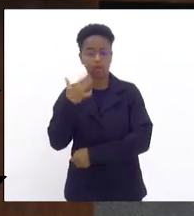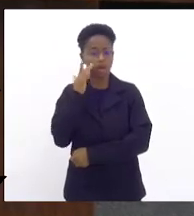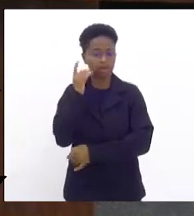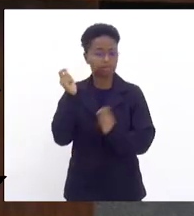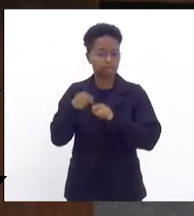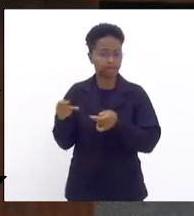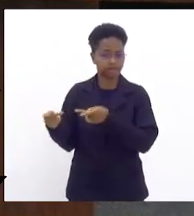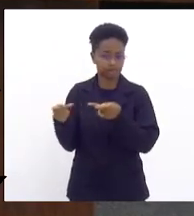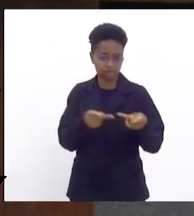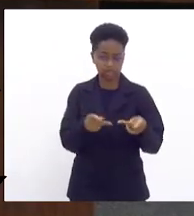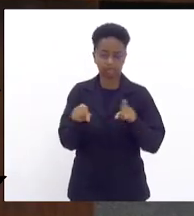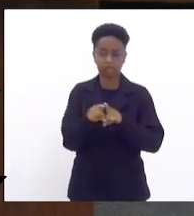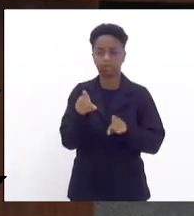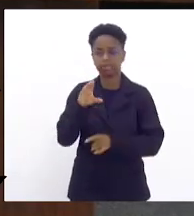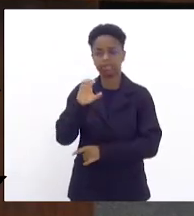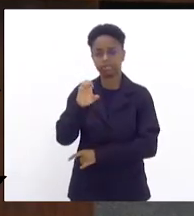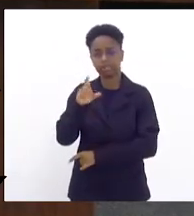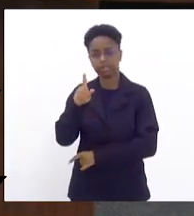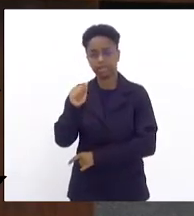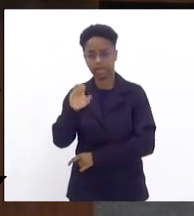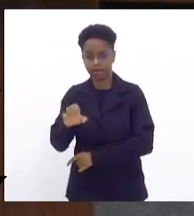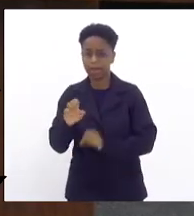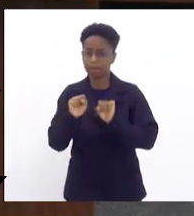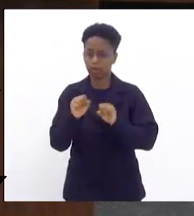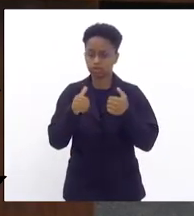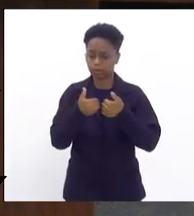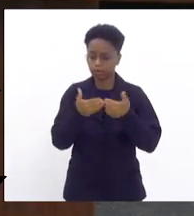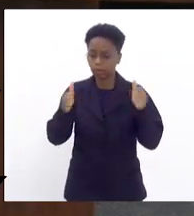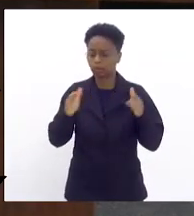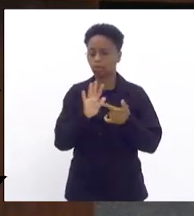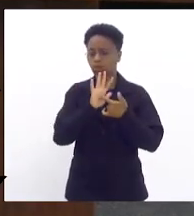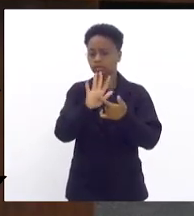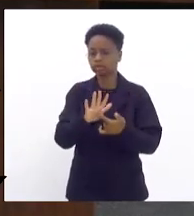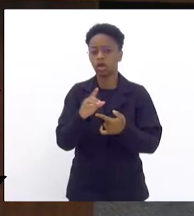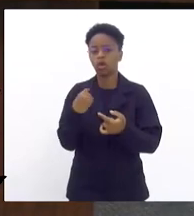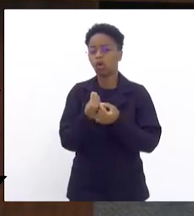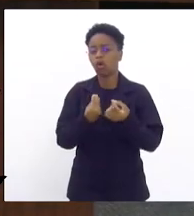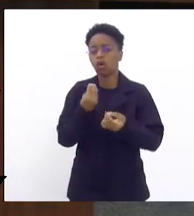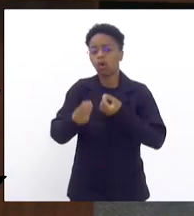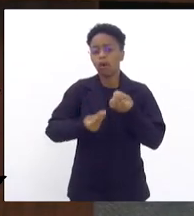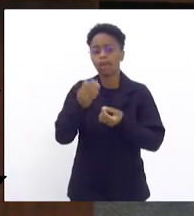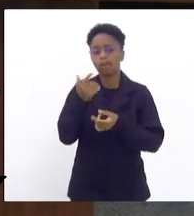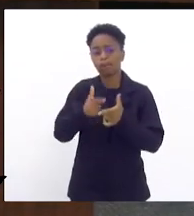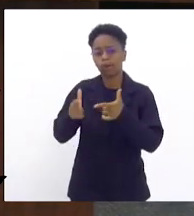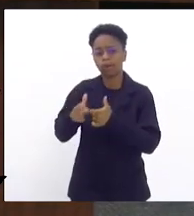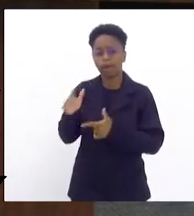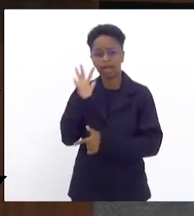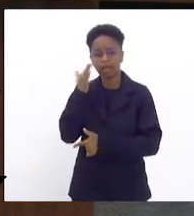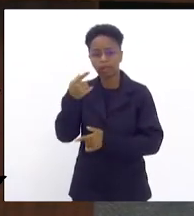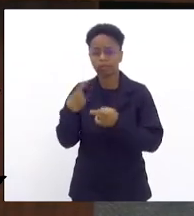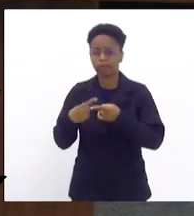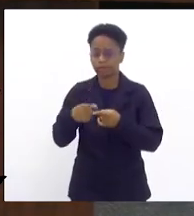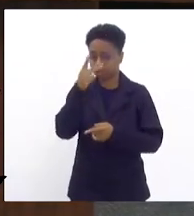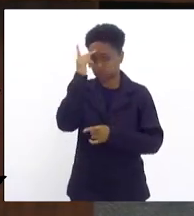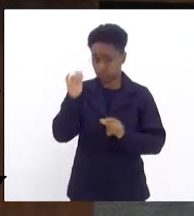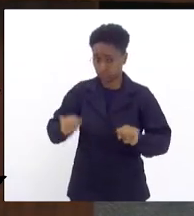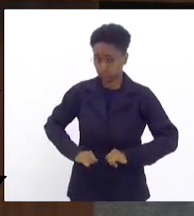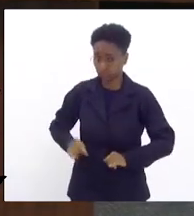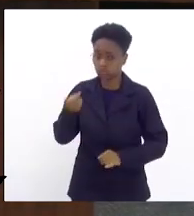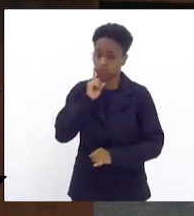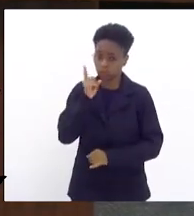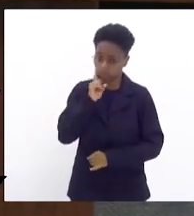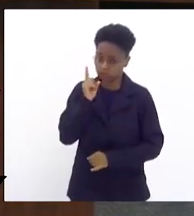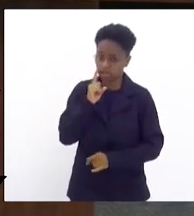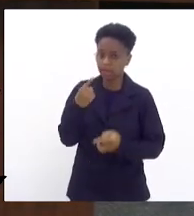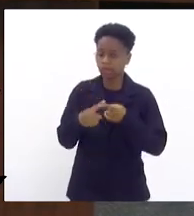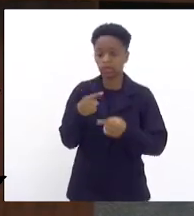SEDAE poderia abrir as portas para o movimento, para a gente ver como resolve esses problemas, porque os moradores estão sofrendo diariamente com esse rompimento, não estão conseguindo fazer